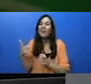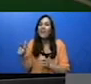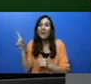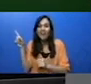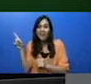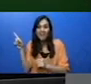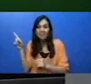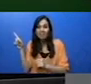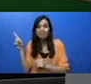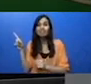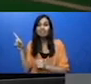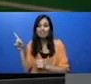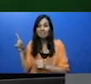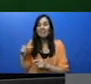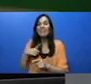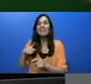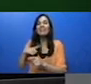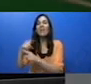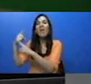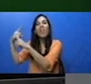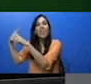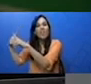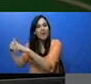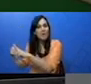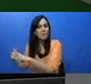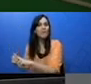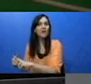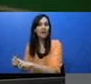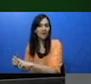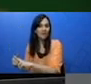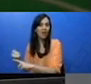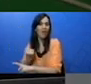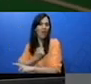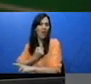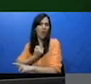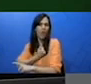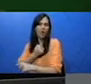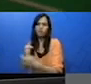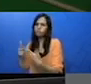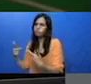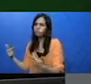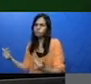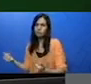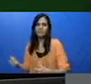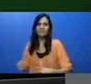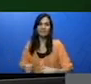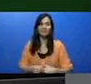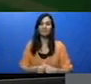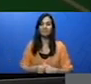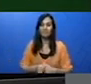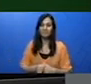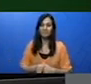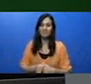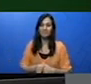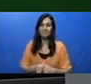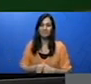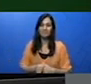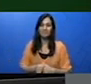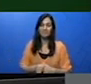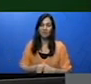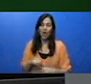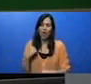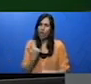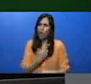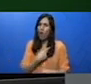operações matemáticas, vem os algarismos novamente. E olha aqui, essa aqui que legalzinha é a nossa tabuada, né? Então,